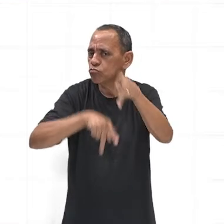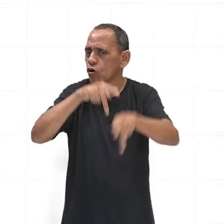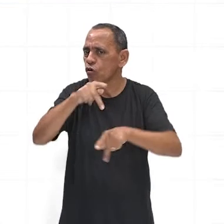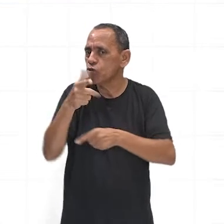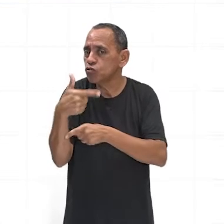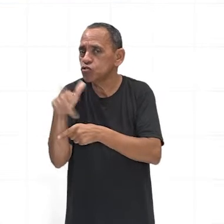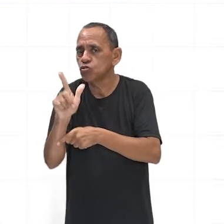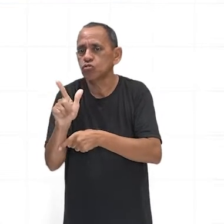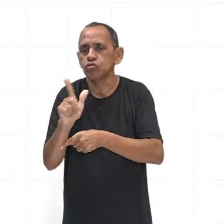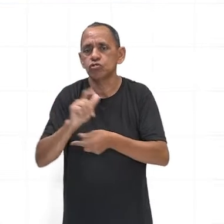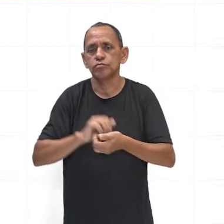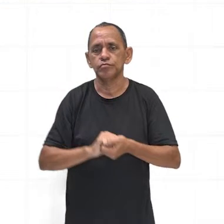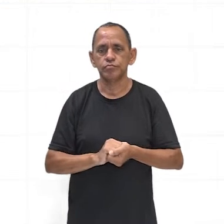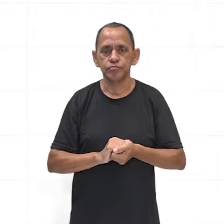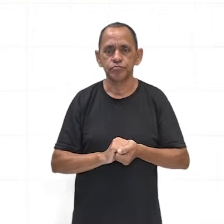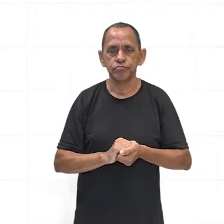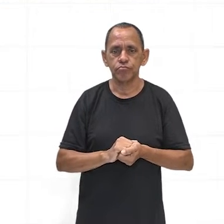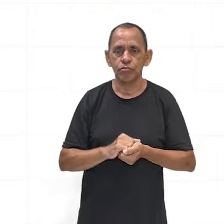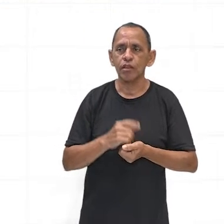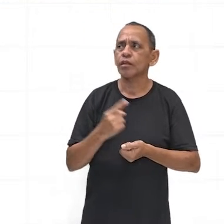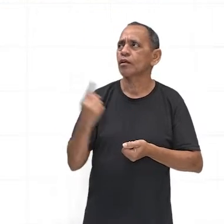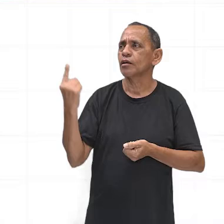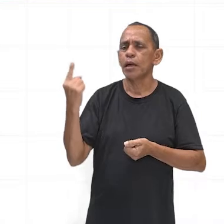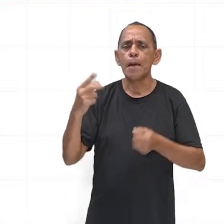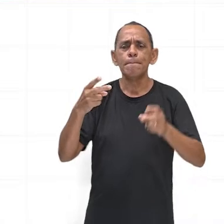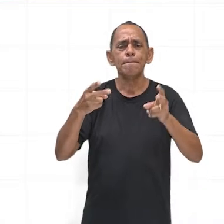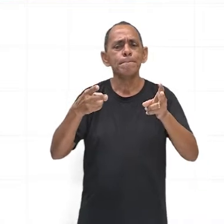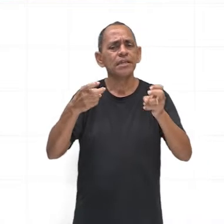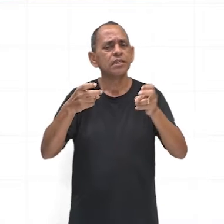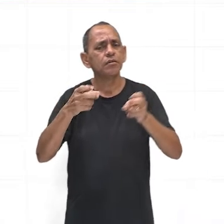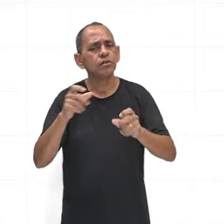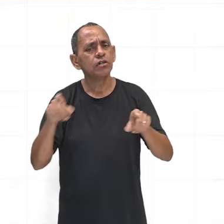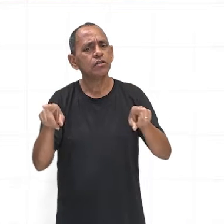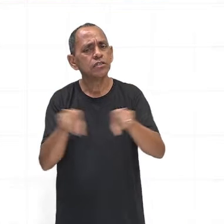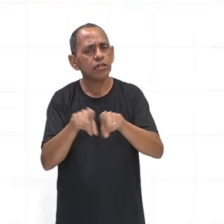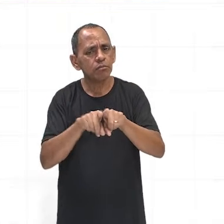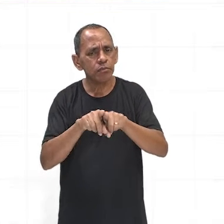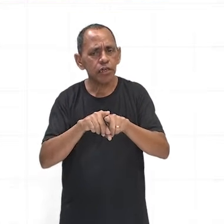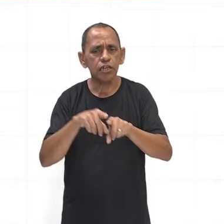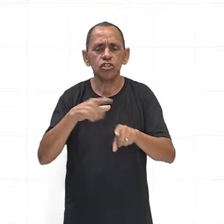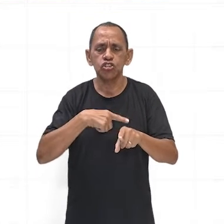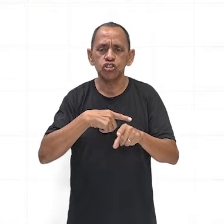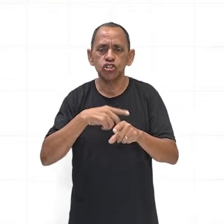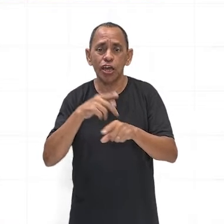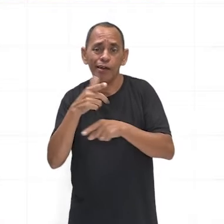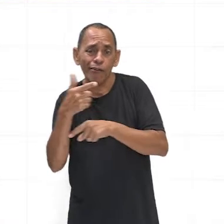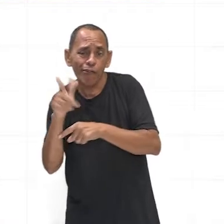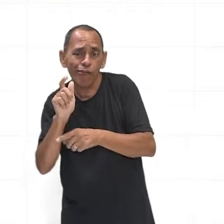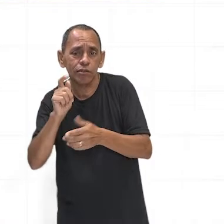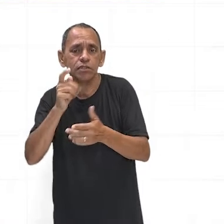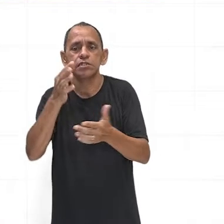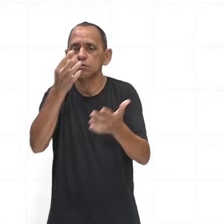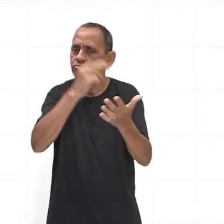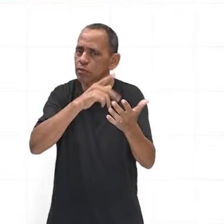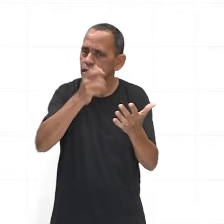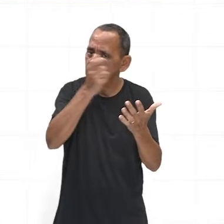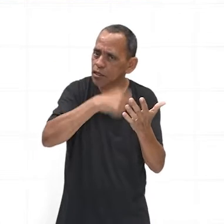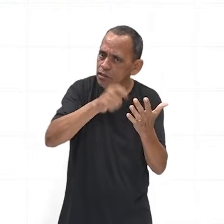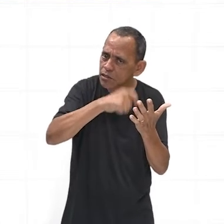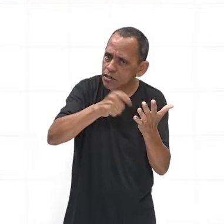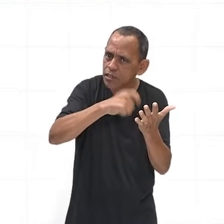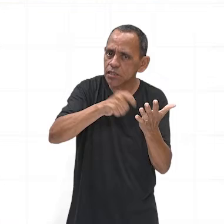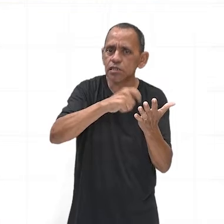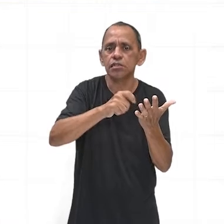o sistema da escrita, tá? Sistema de escrita maia. Os maias desenvolveram aí um sistema de